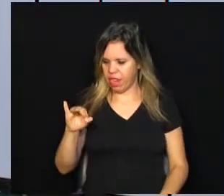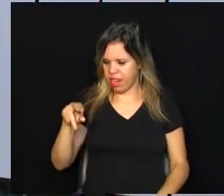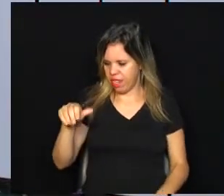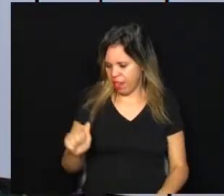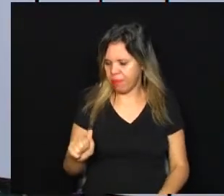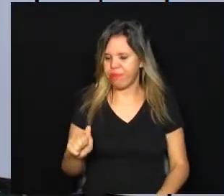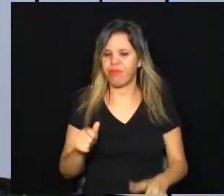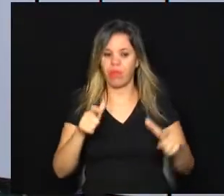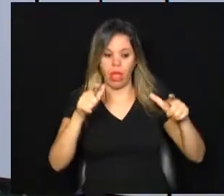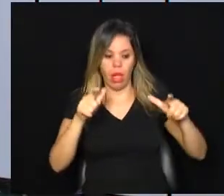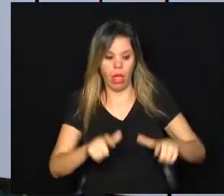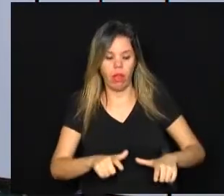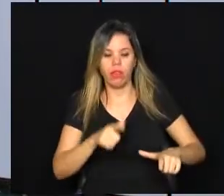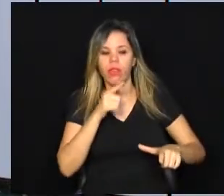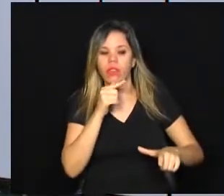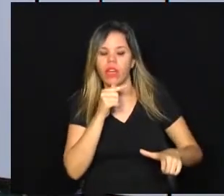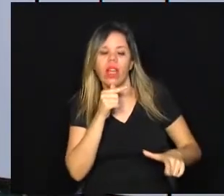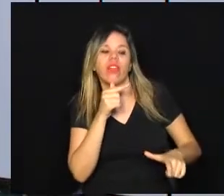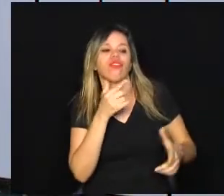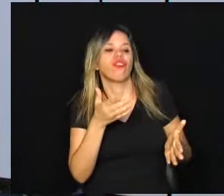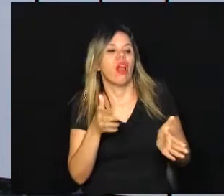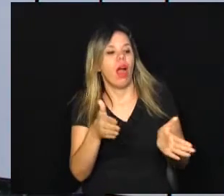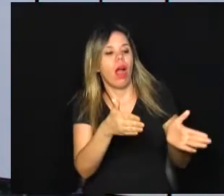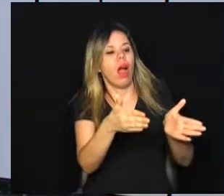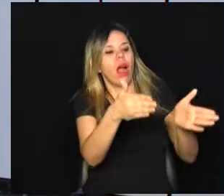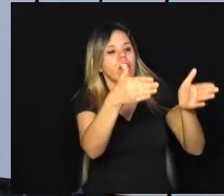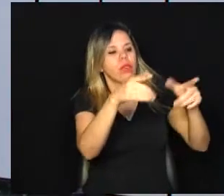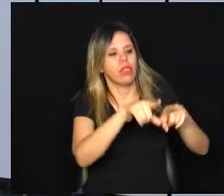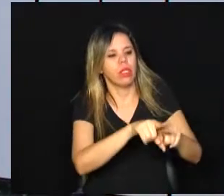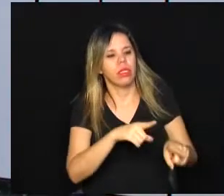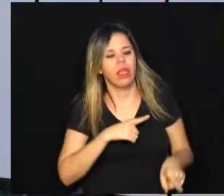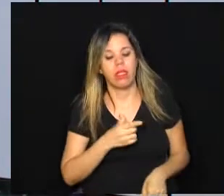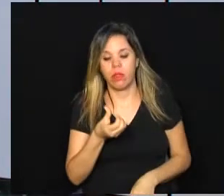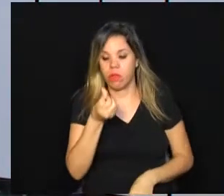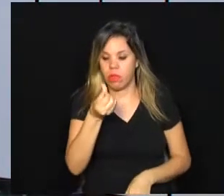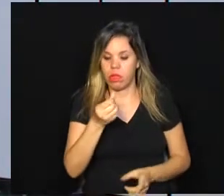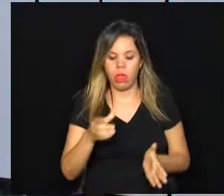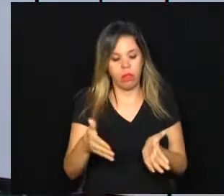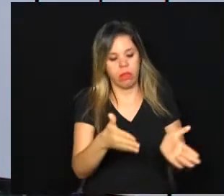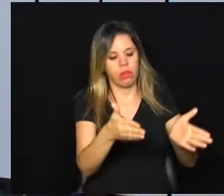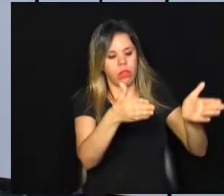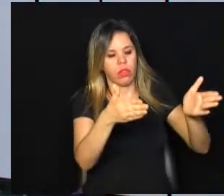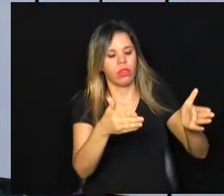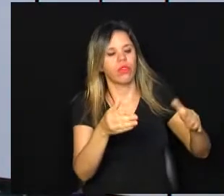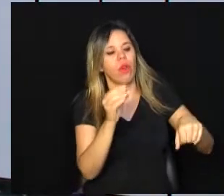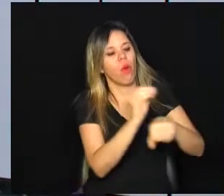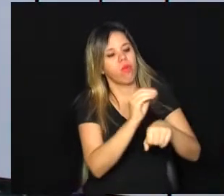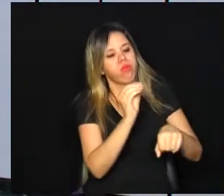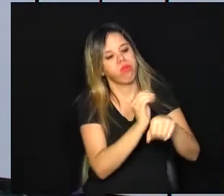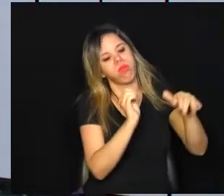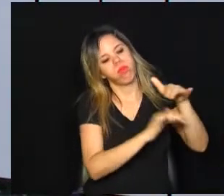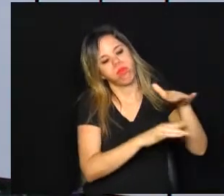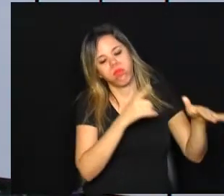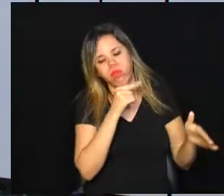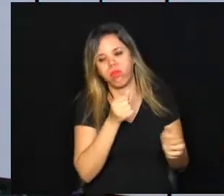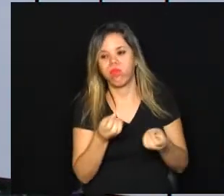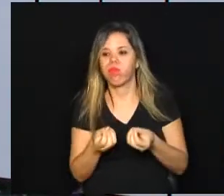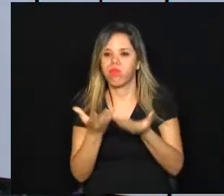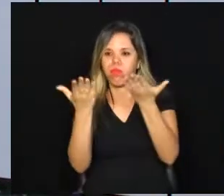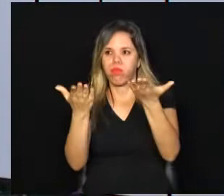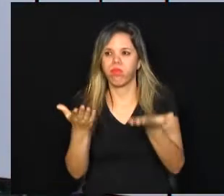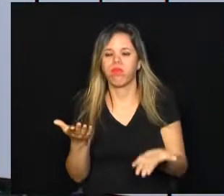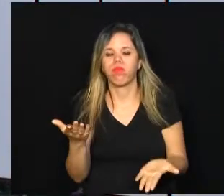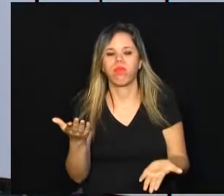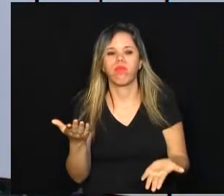armazenador, né, reservatório. São 6 represas que armazenam água para abastecer São Paulo, Grande